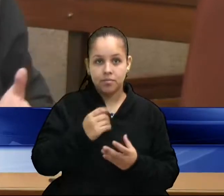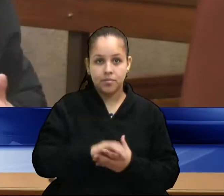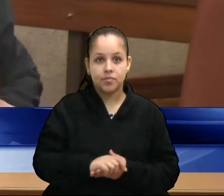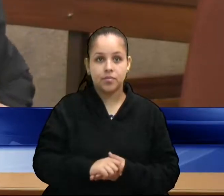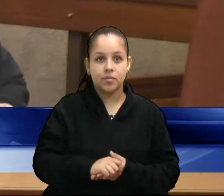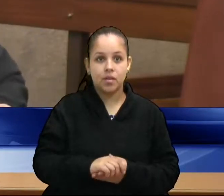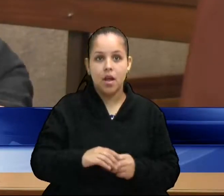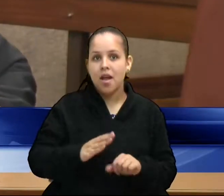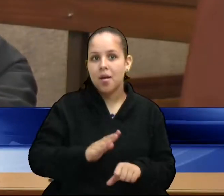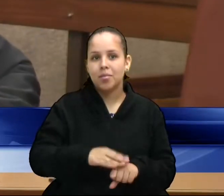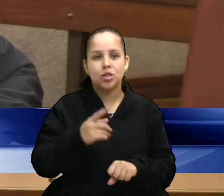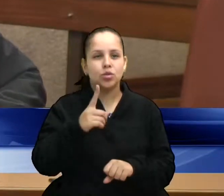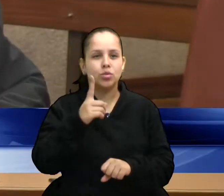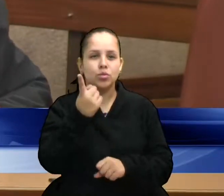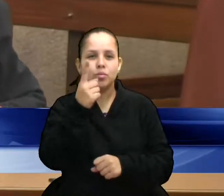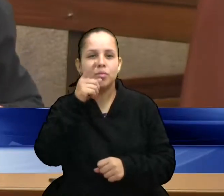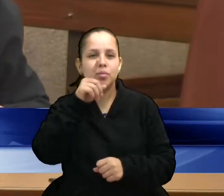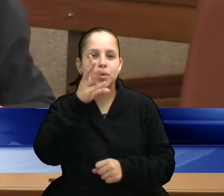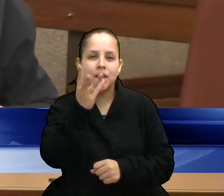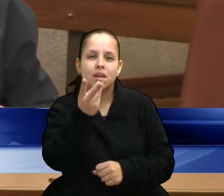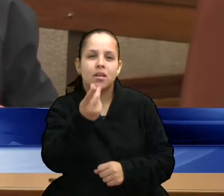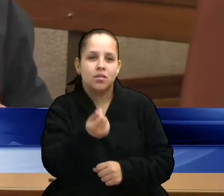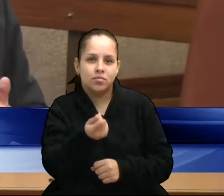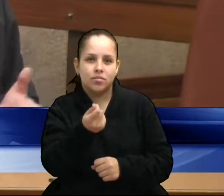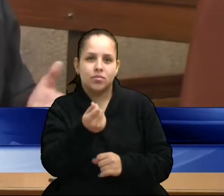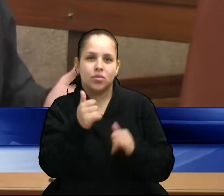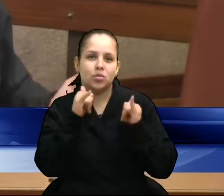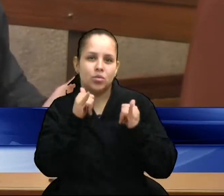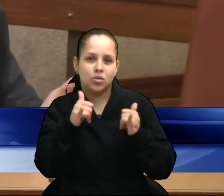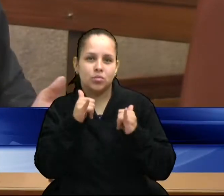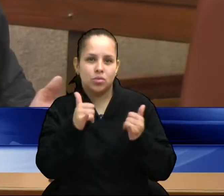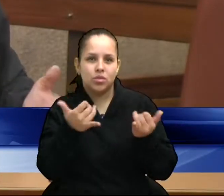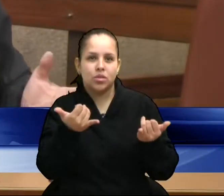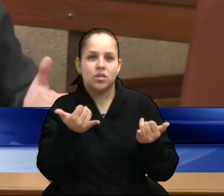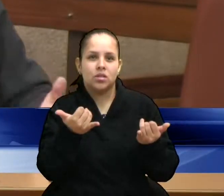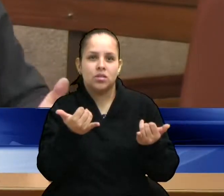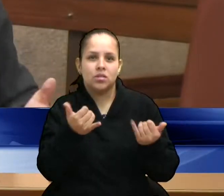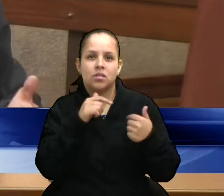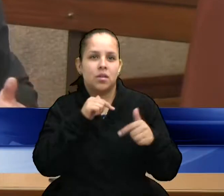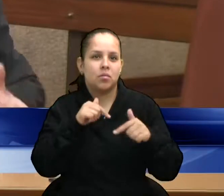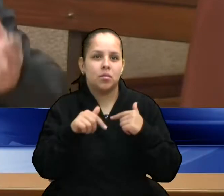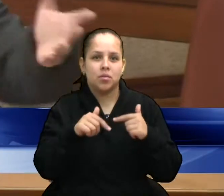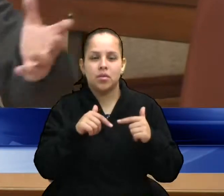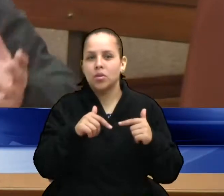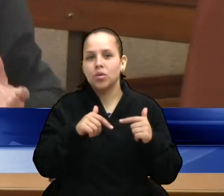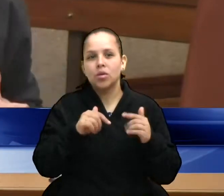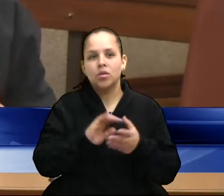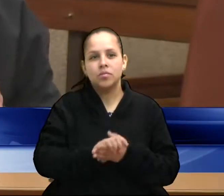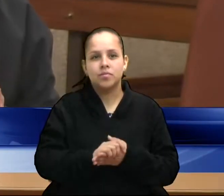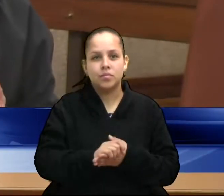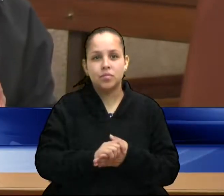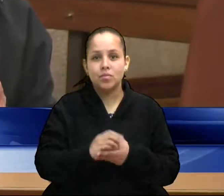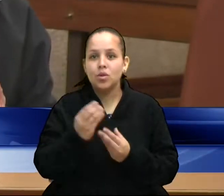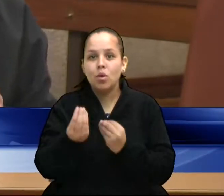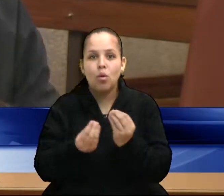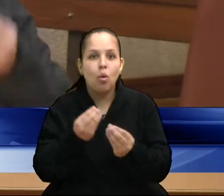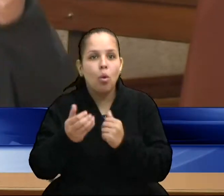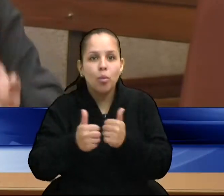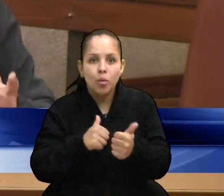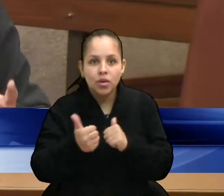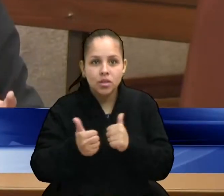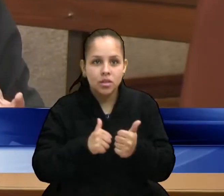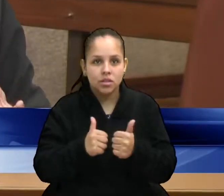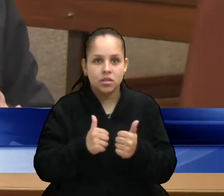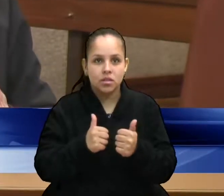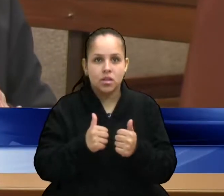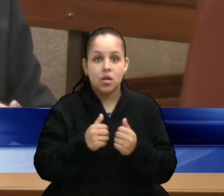mais de 1 milhão de quilômetros rodados. Quer dizer, como é que vai ter condição de ter qualidade do transporte do táxi lotação? Então é importante